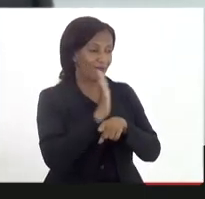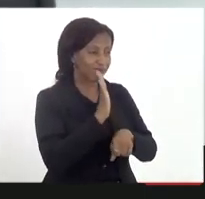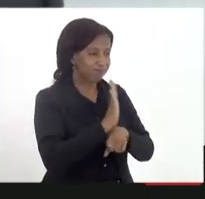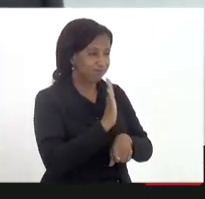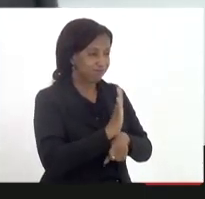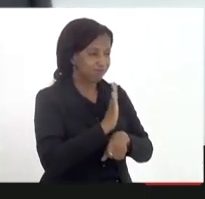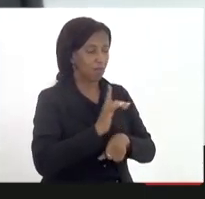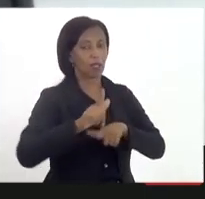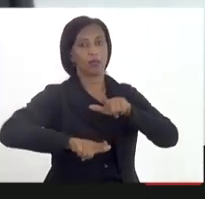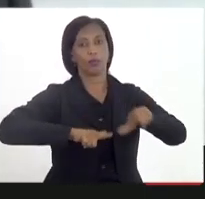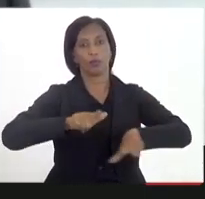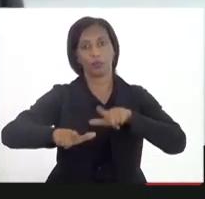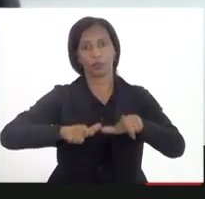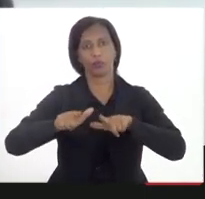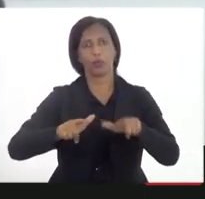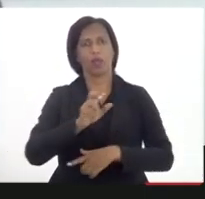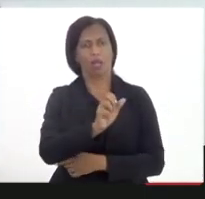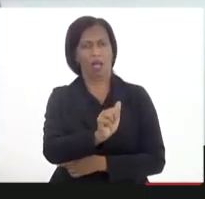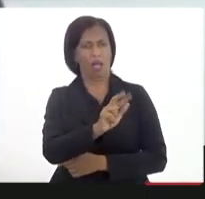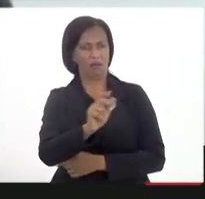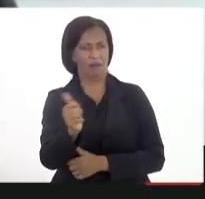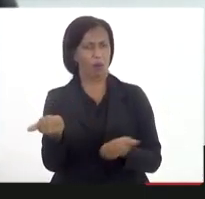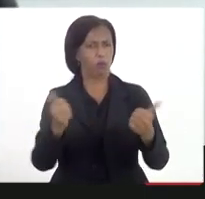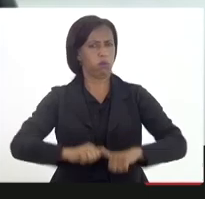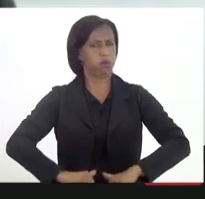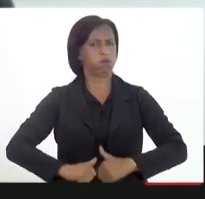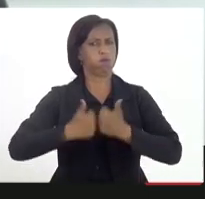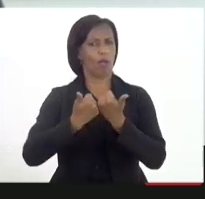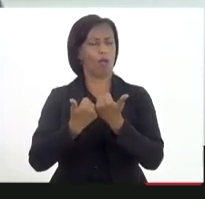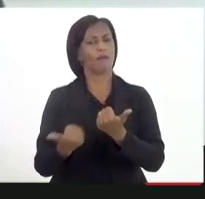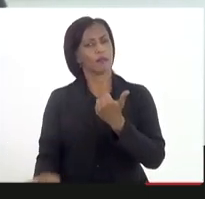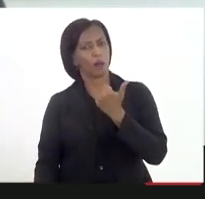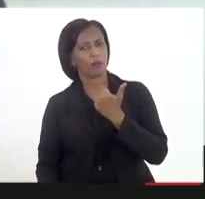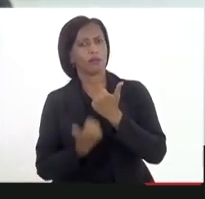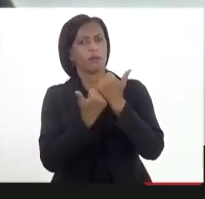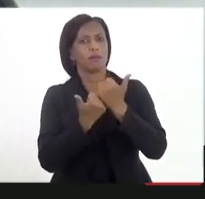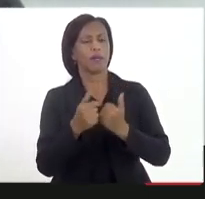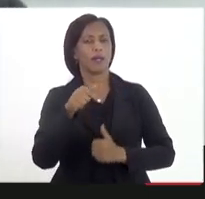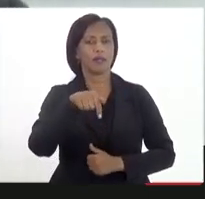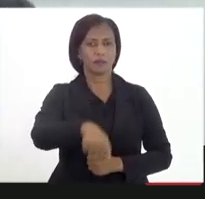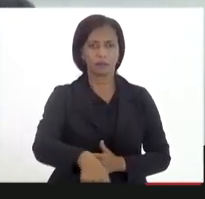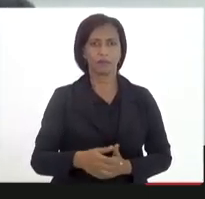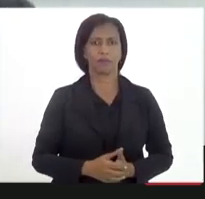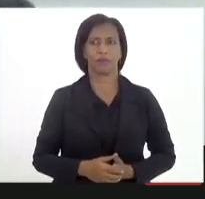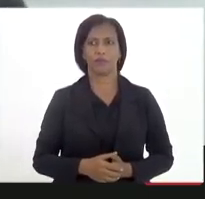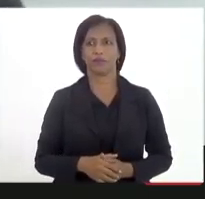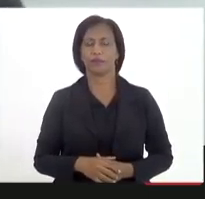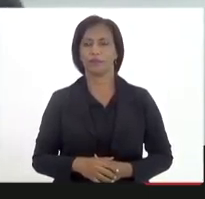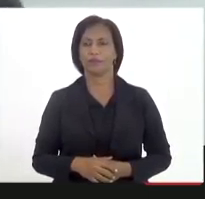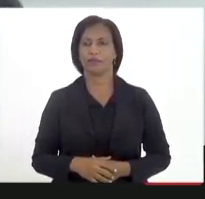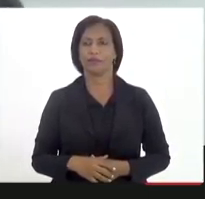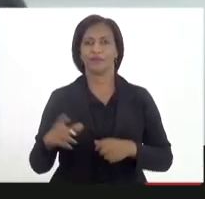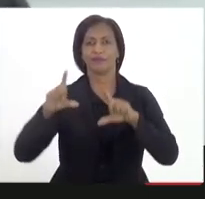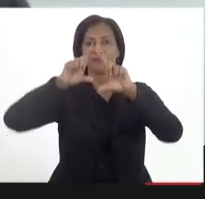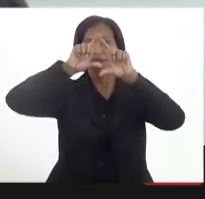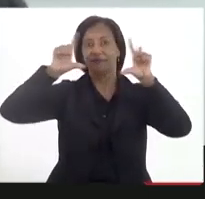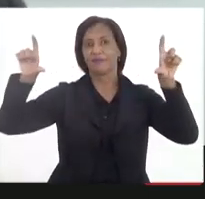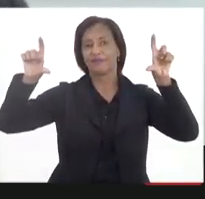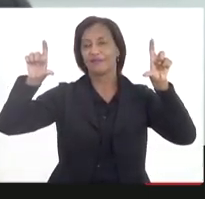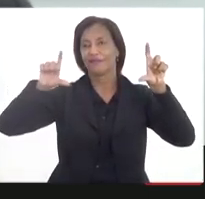e que o nosso trabalho e teria o aval da OAB EA gente estaria assim amparados somente por essa um do nosso slogan